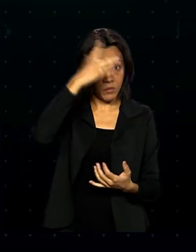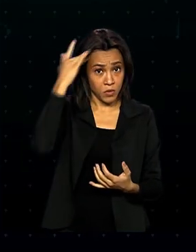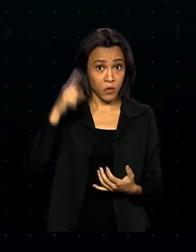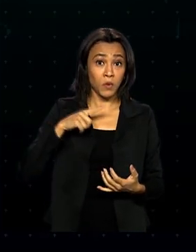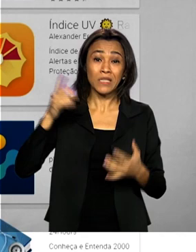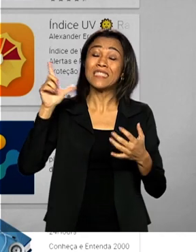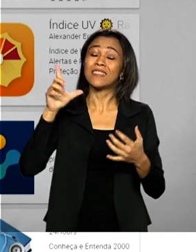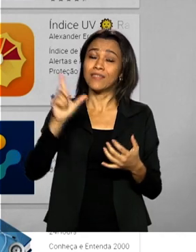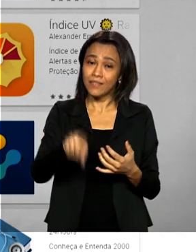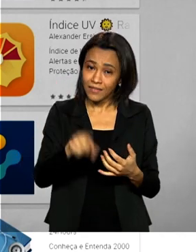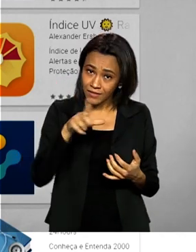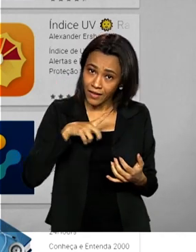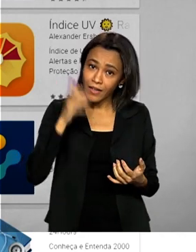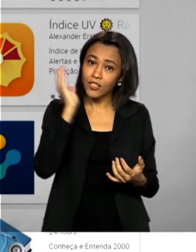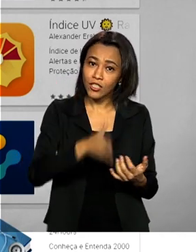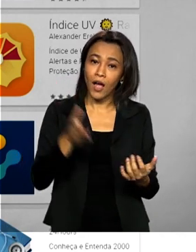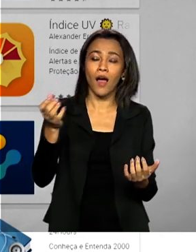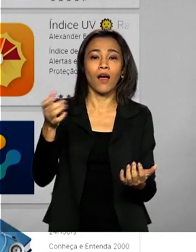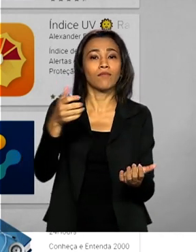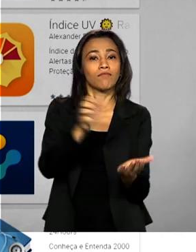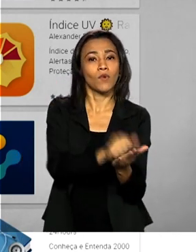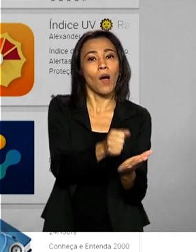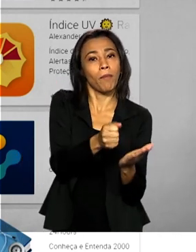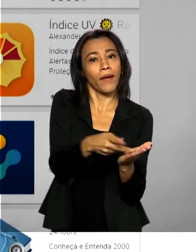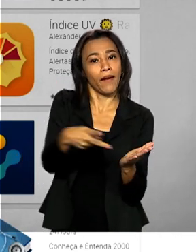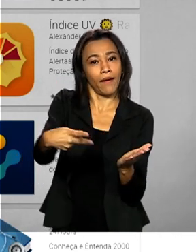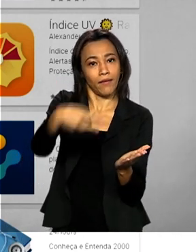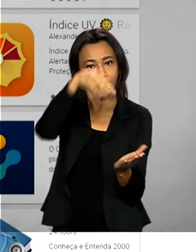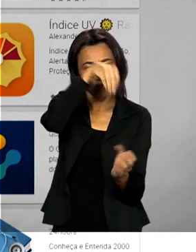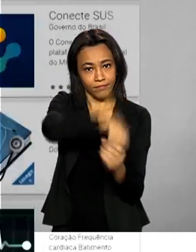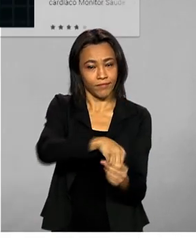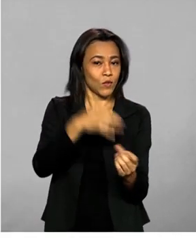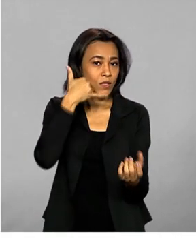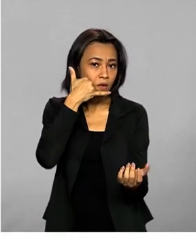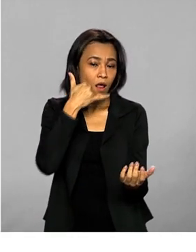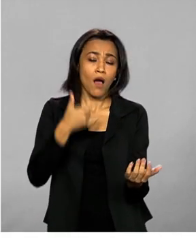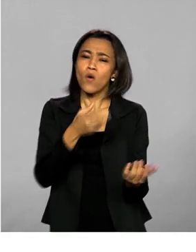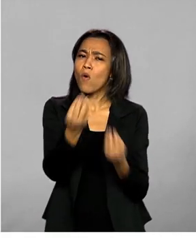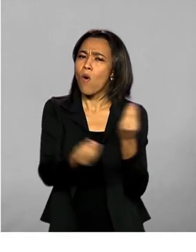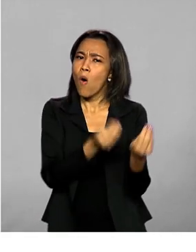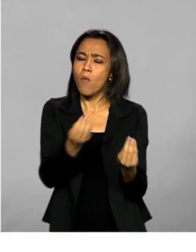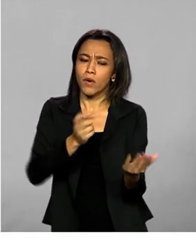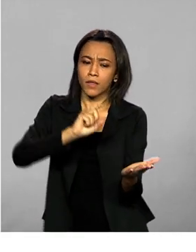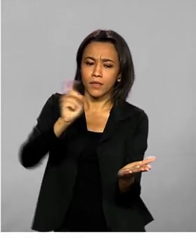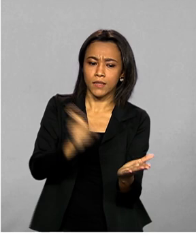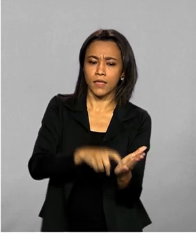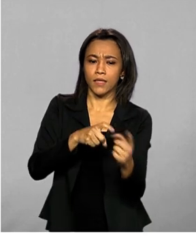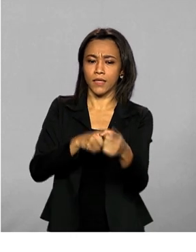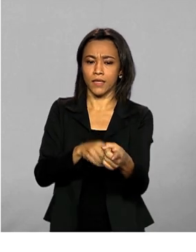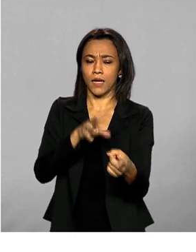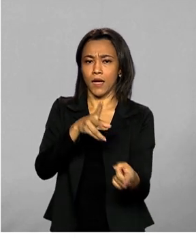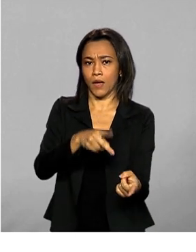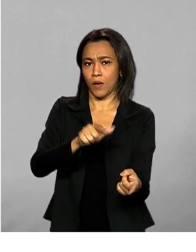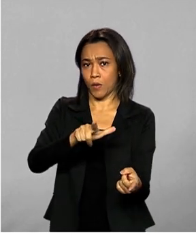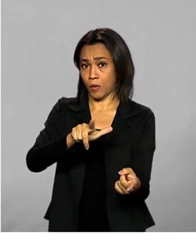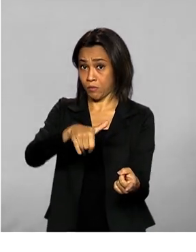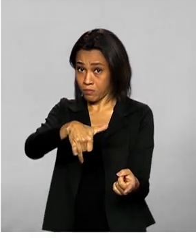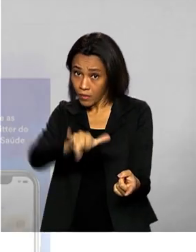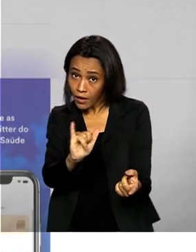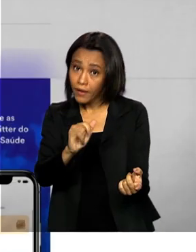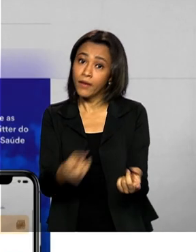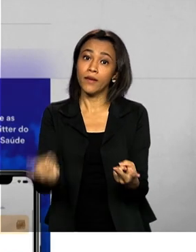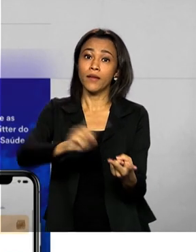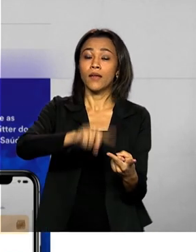coronavírus SUS instalado nos celulares. Para baixar o aplicativo, basta acessar o Google Play para telefones Android